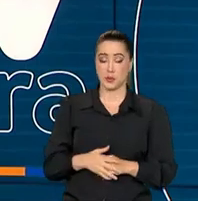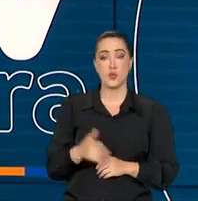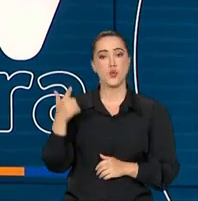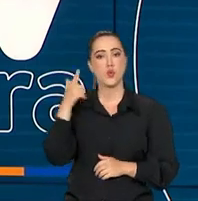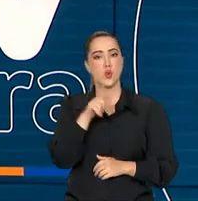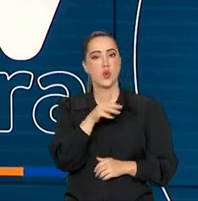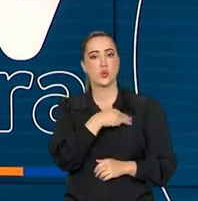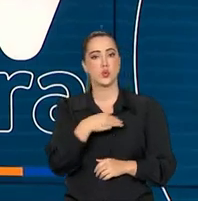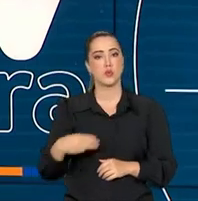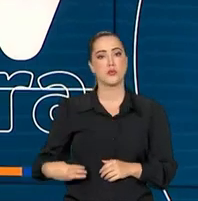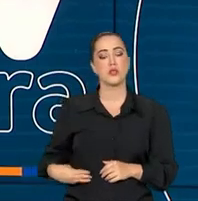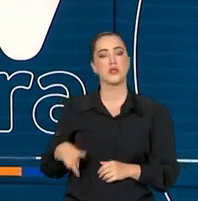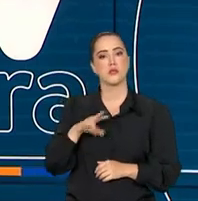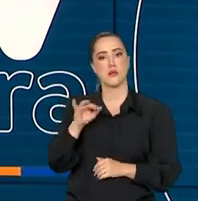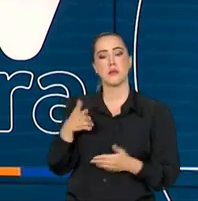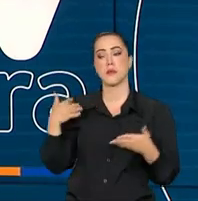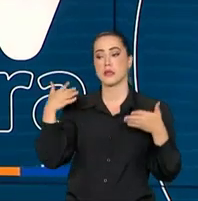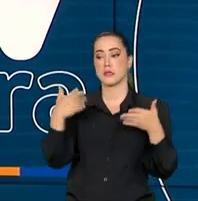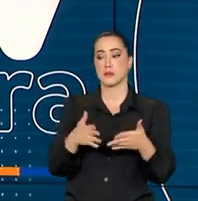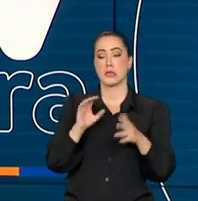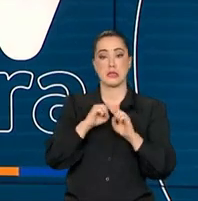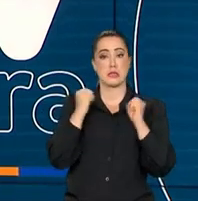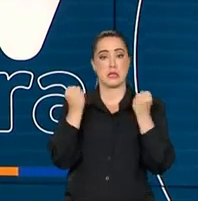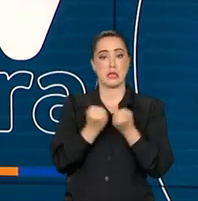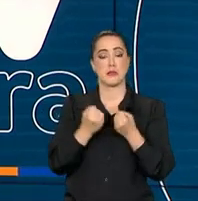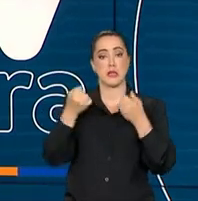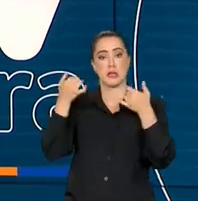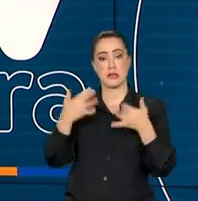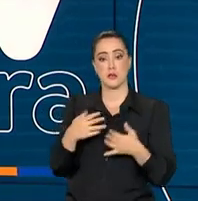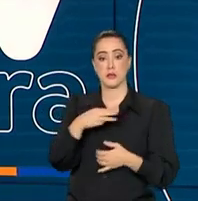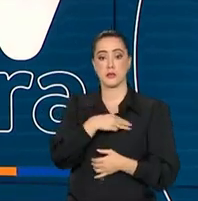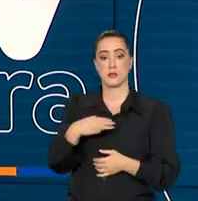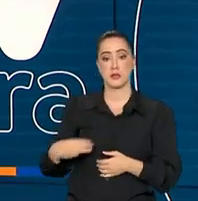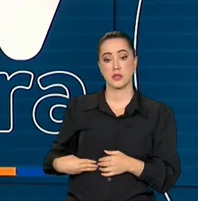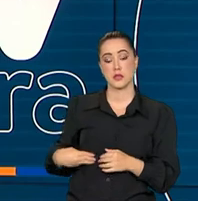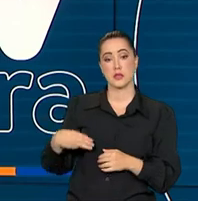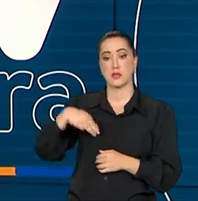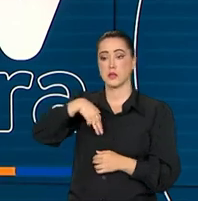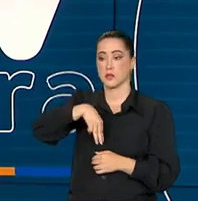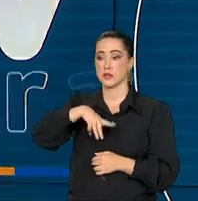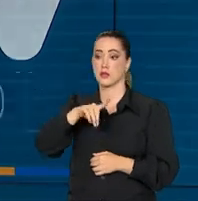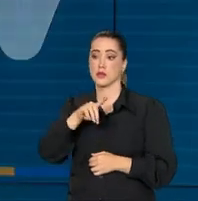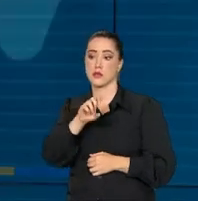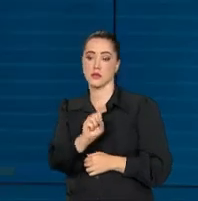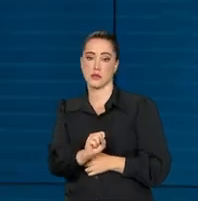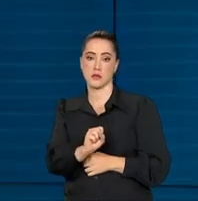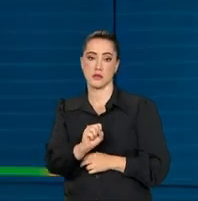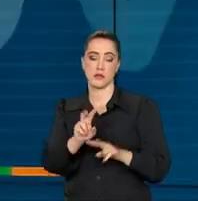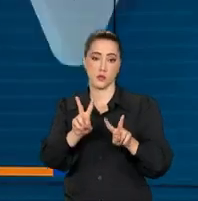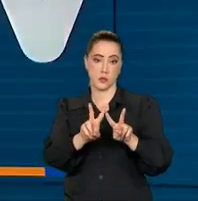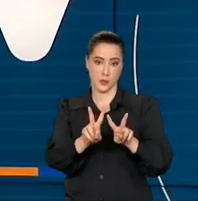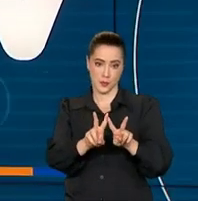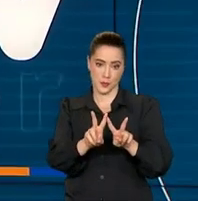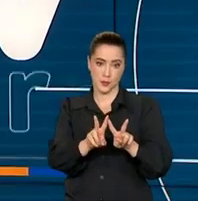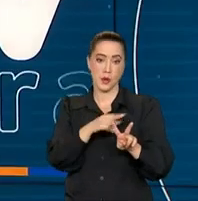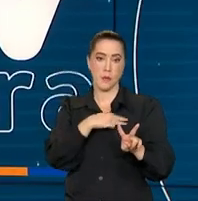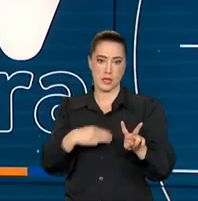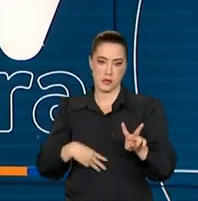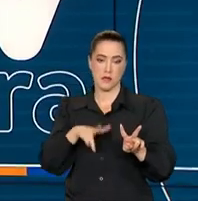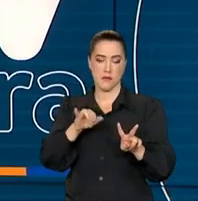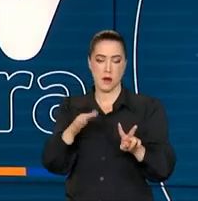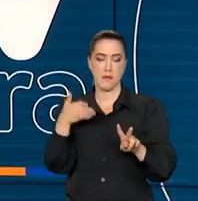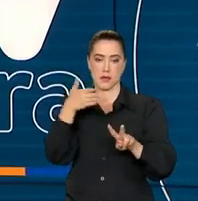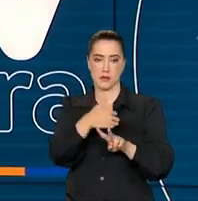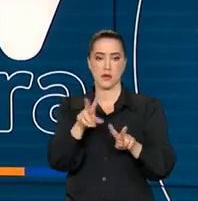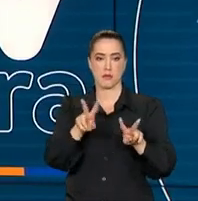Outros ministros ainda vão participar desse seminário, como é o caso do ministro do Desenvolvimento Social, Wellington Dias, e também da ministra